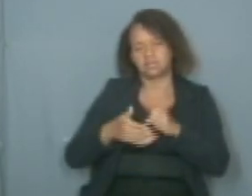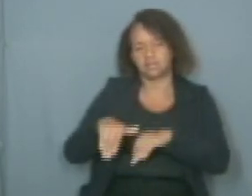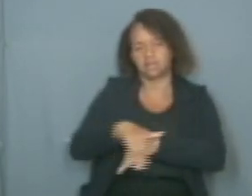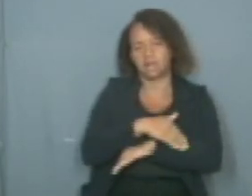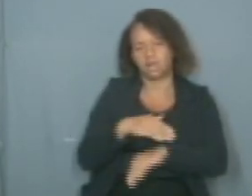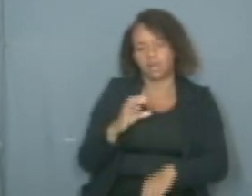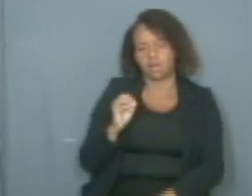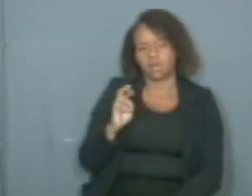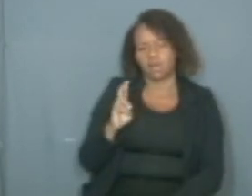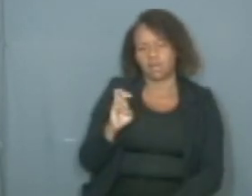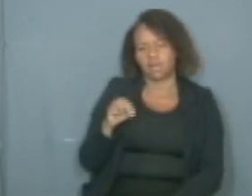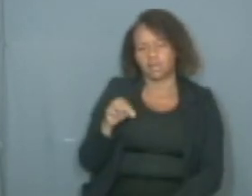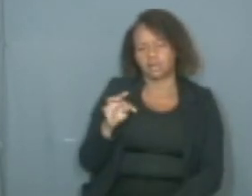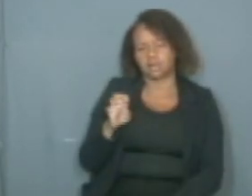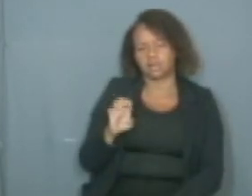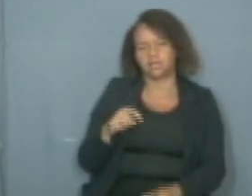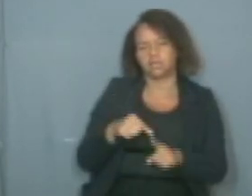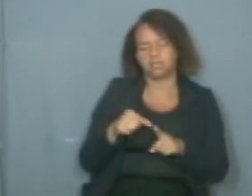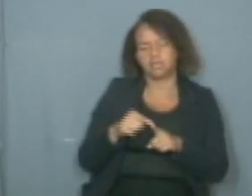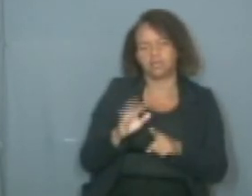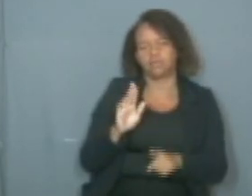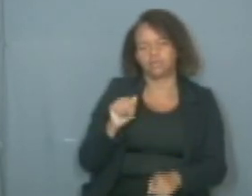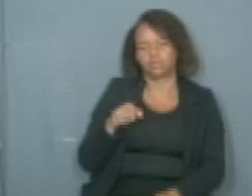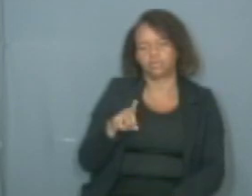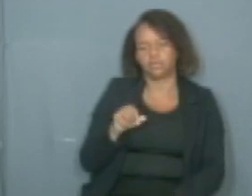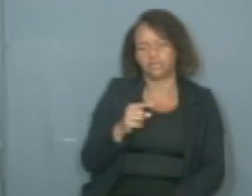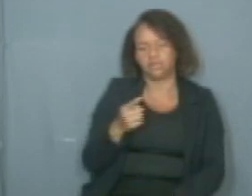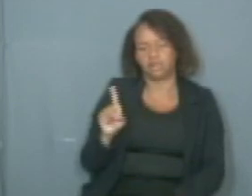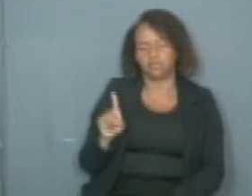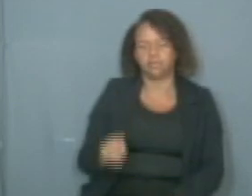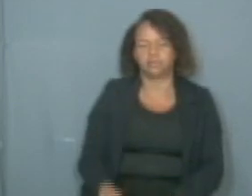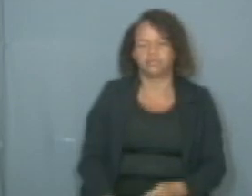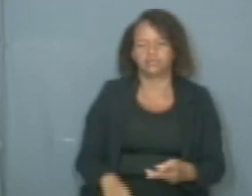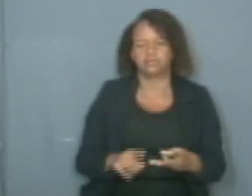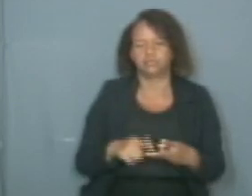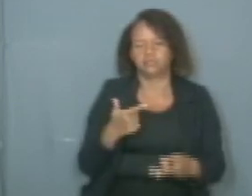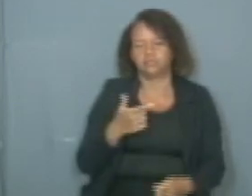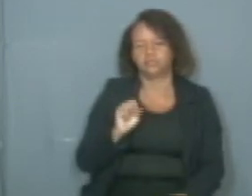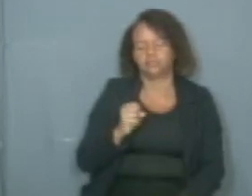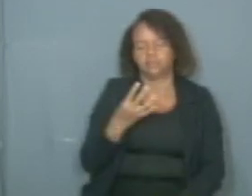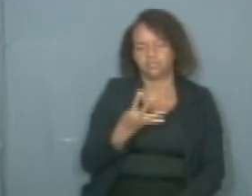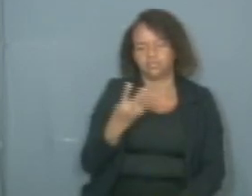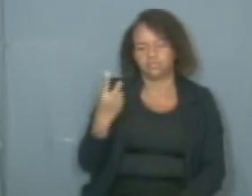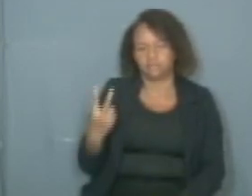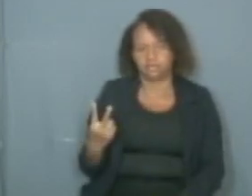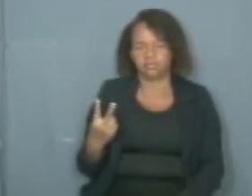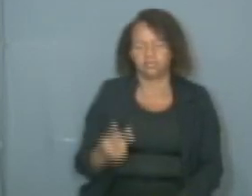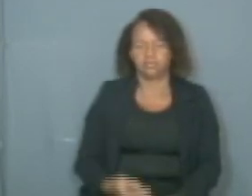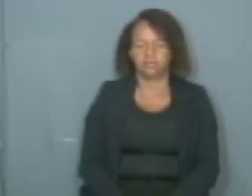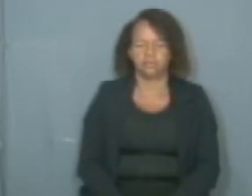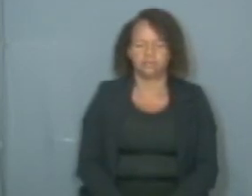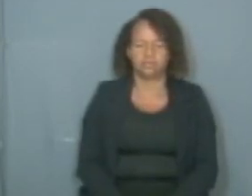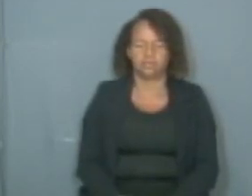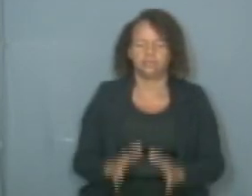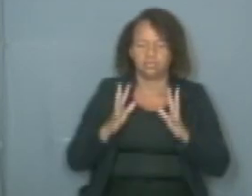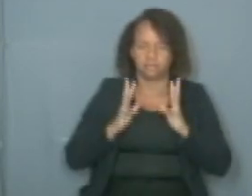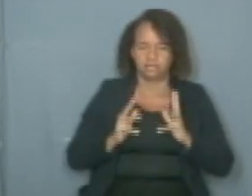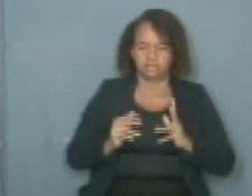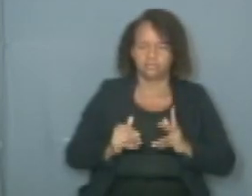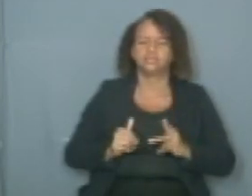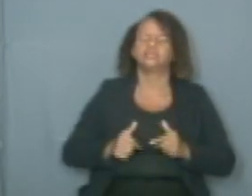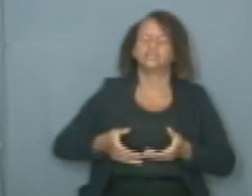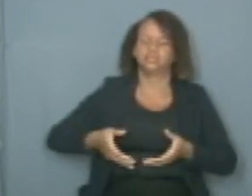rua Correntes, que fica no bairro do Fundão. Vou passar aqui para o 2842. Limpeza